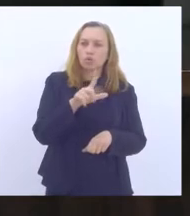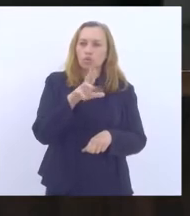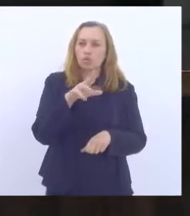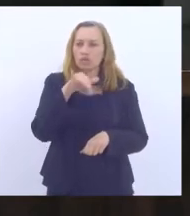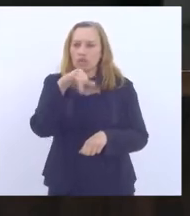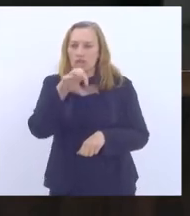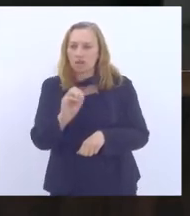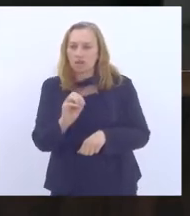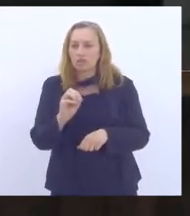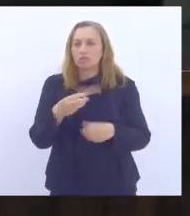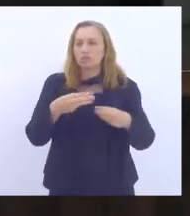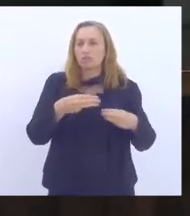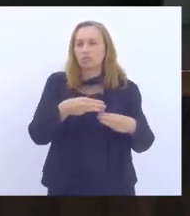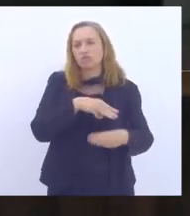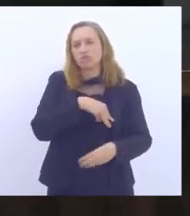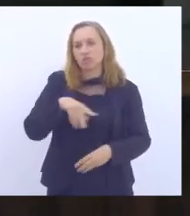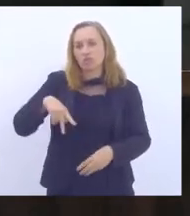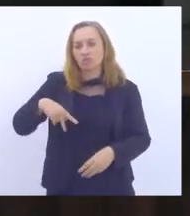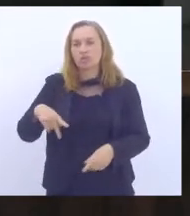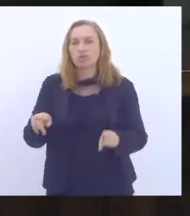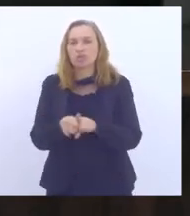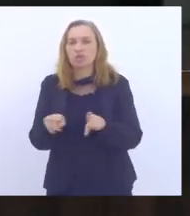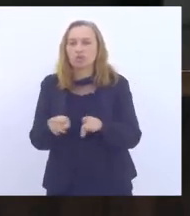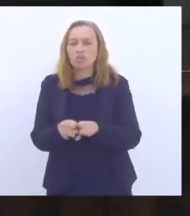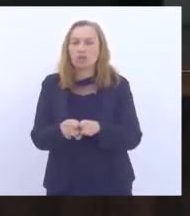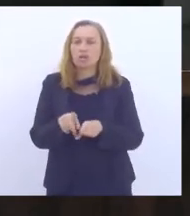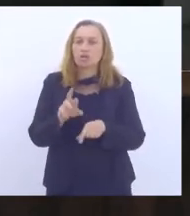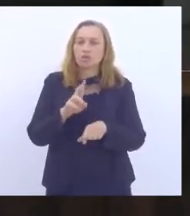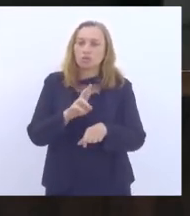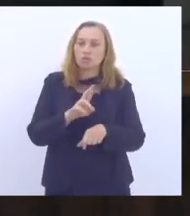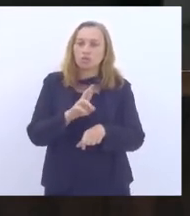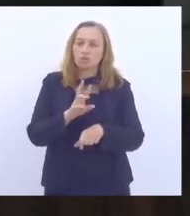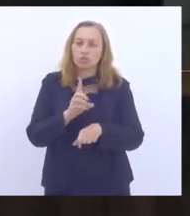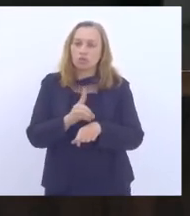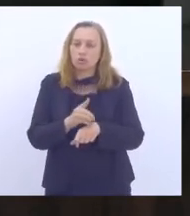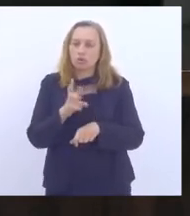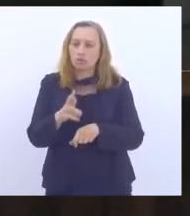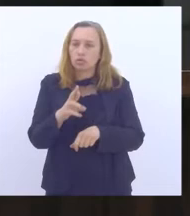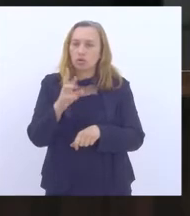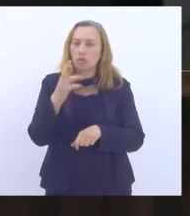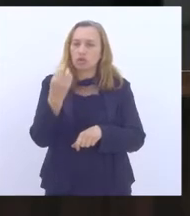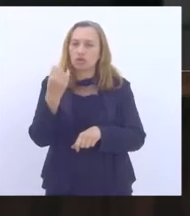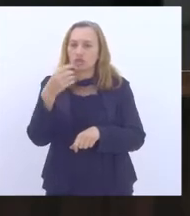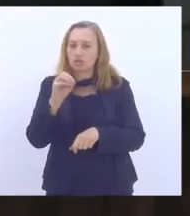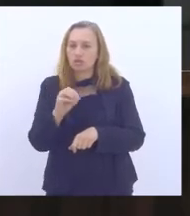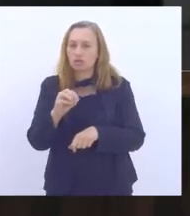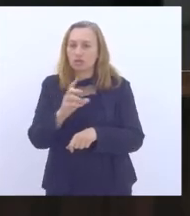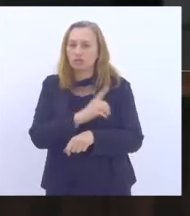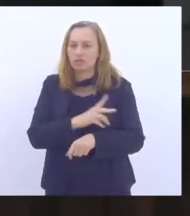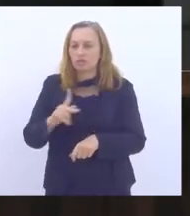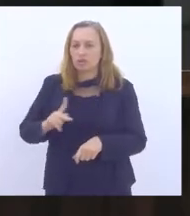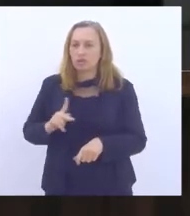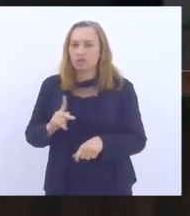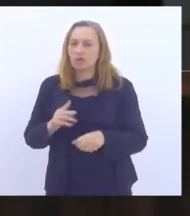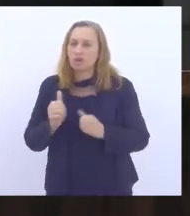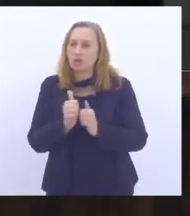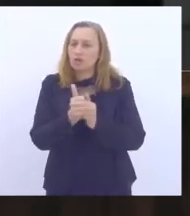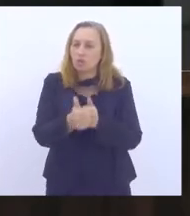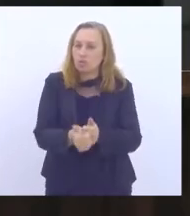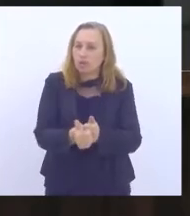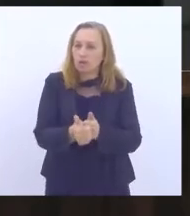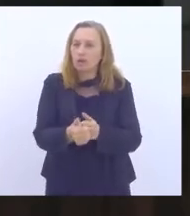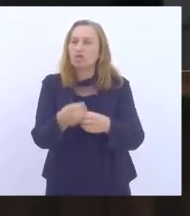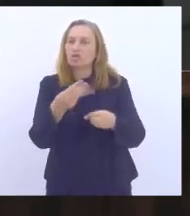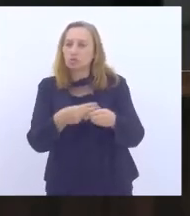do Ministério Público também o Doutor Rodrigo da Defensoria vamos ter o acompanhamento nos municípios dos